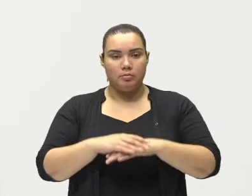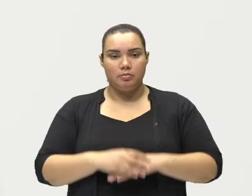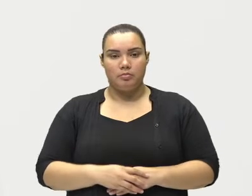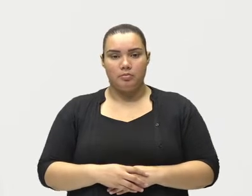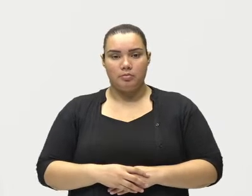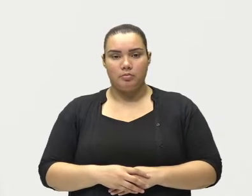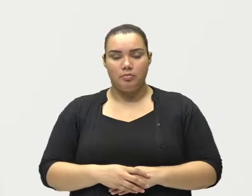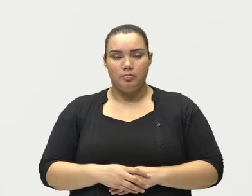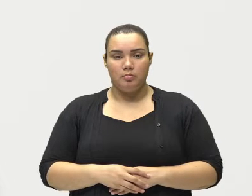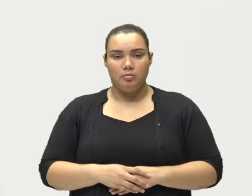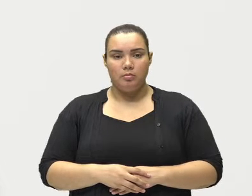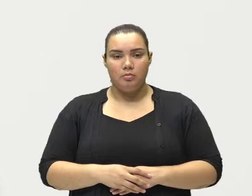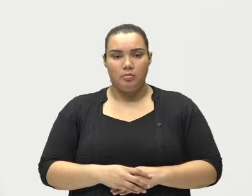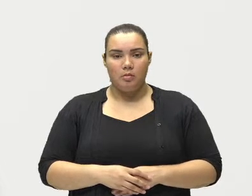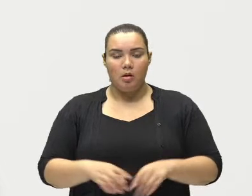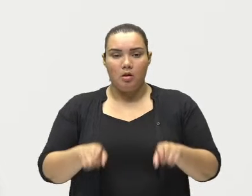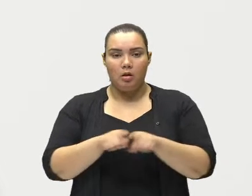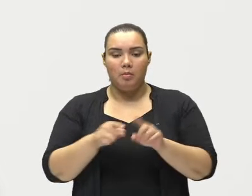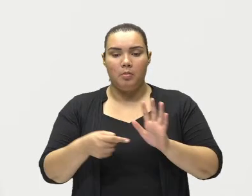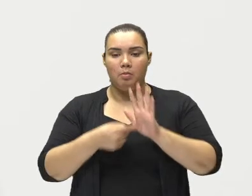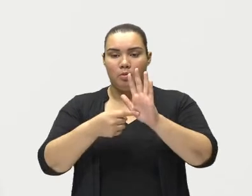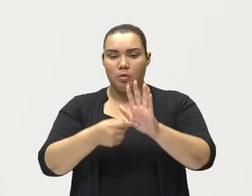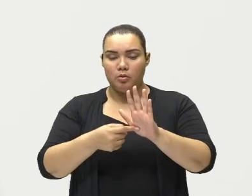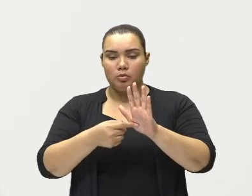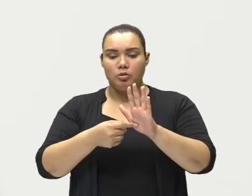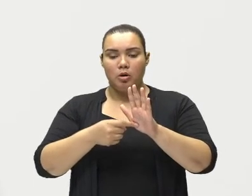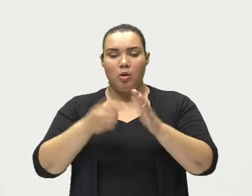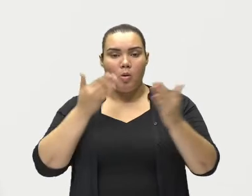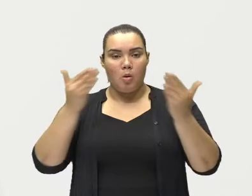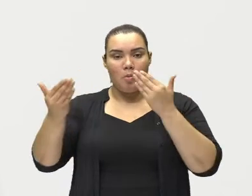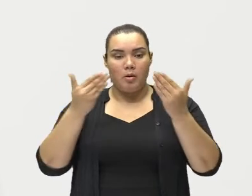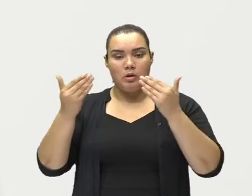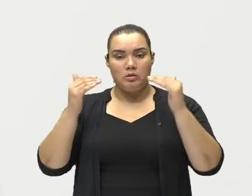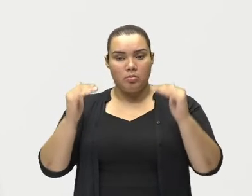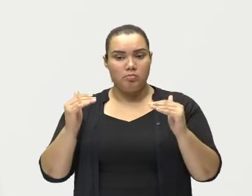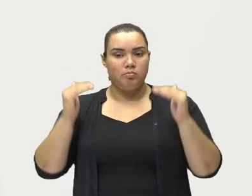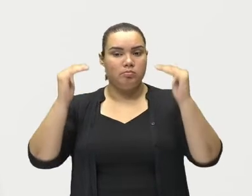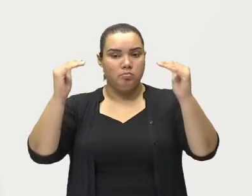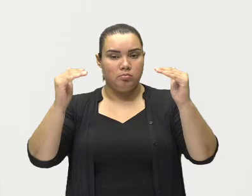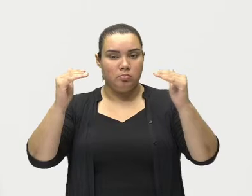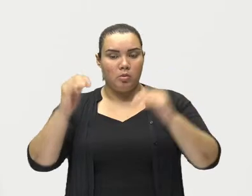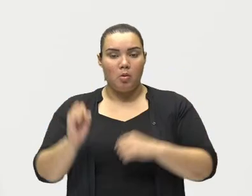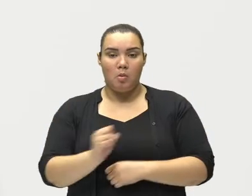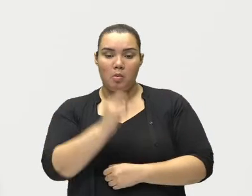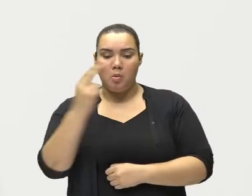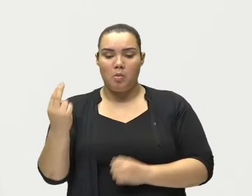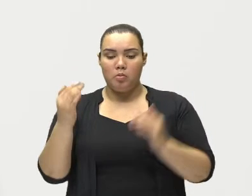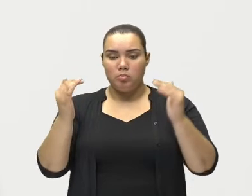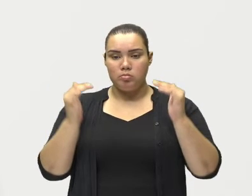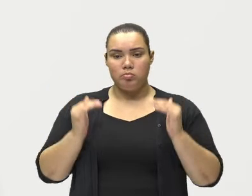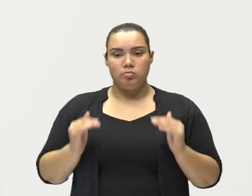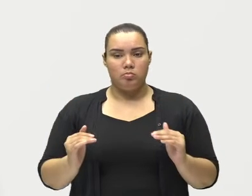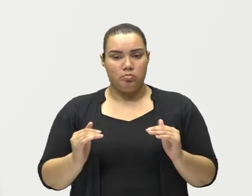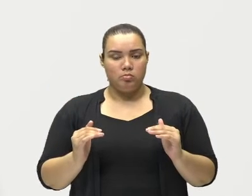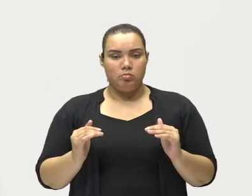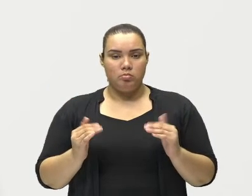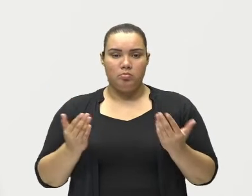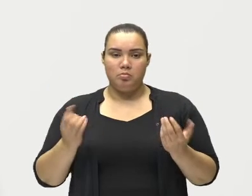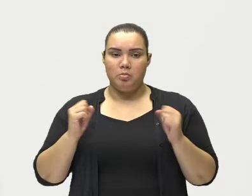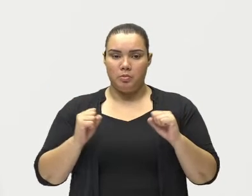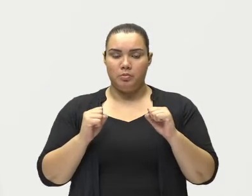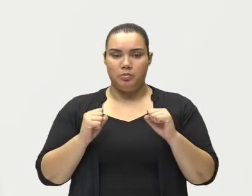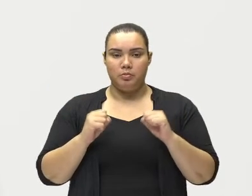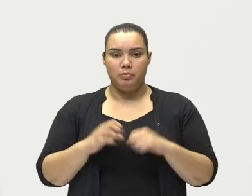exigir, indicar uma comparação de superioridade ou inferioridade, essas